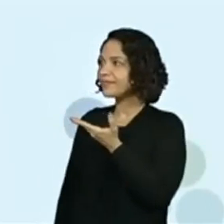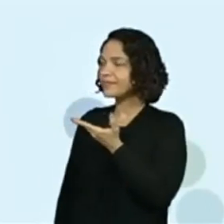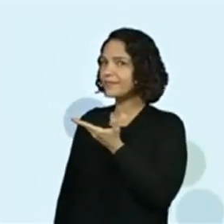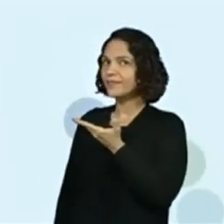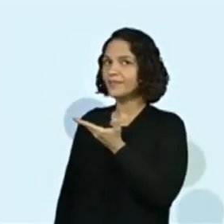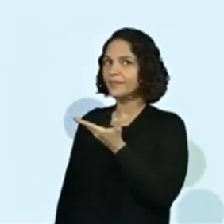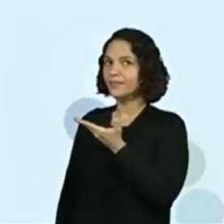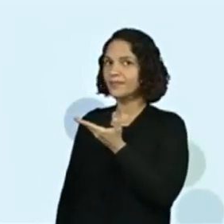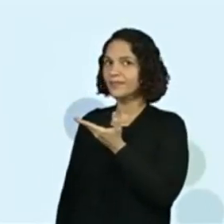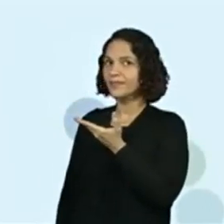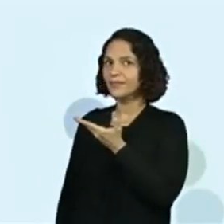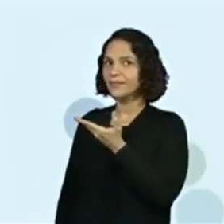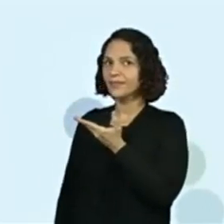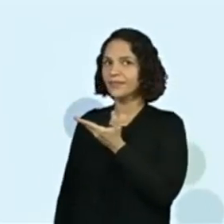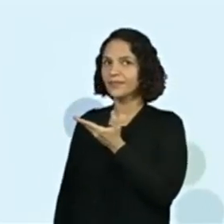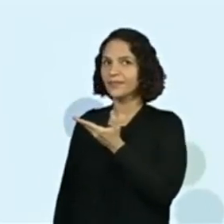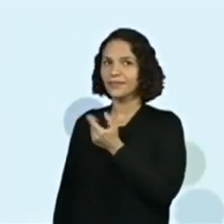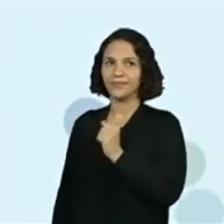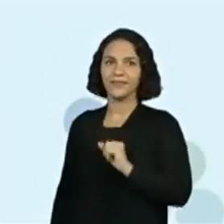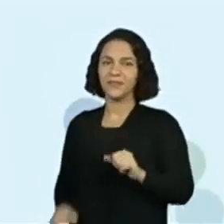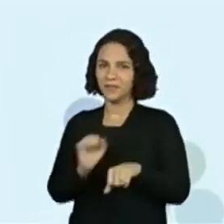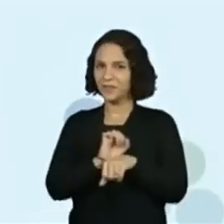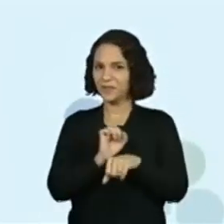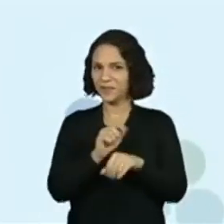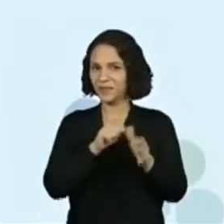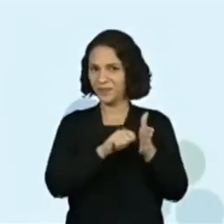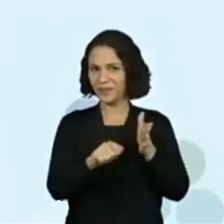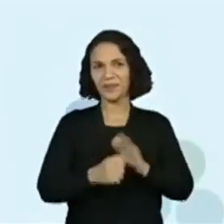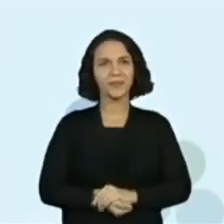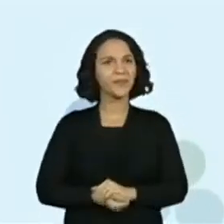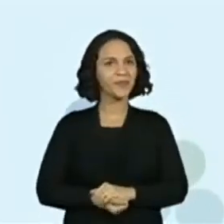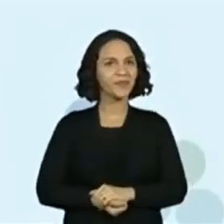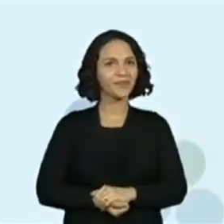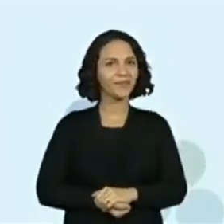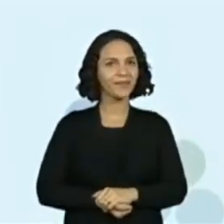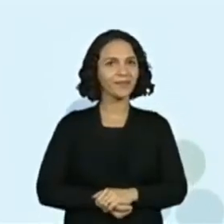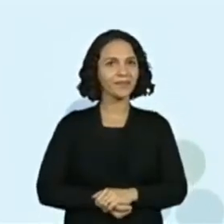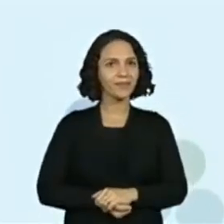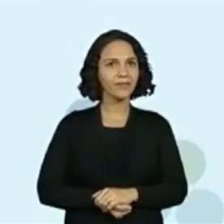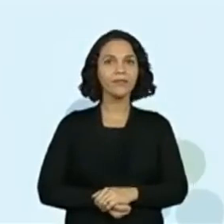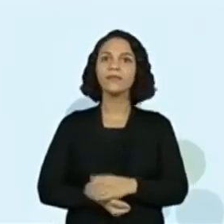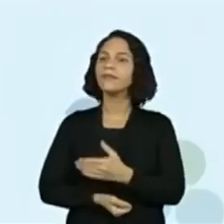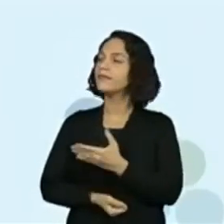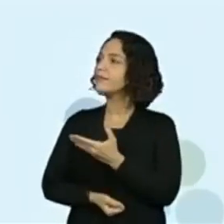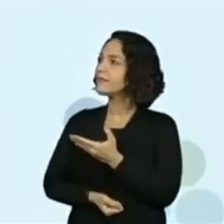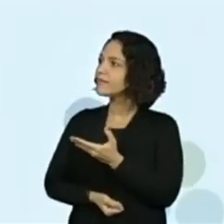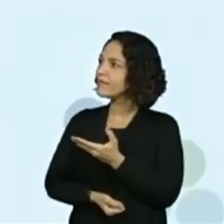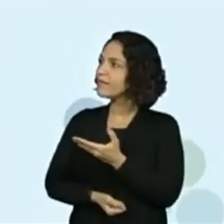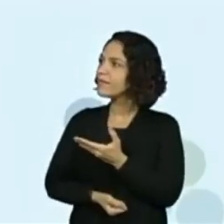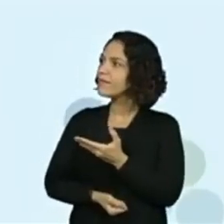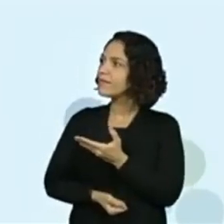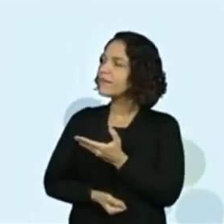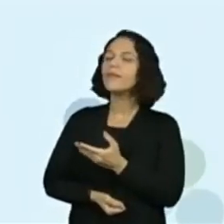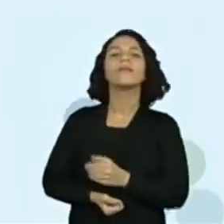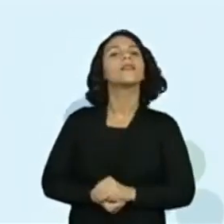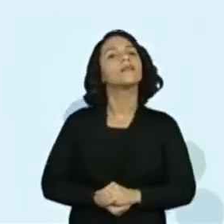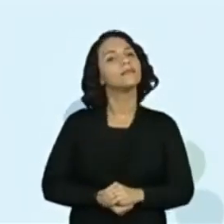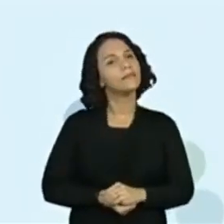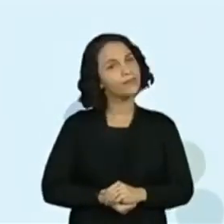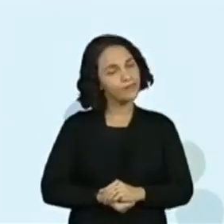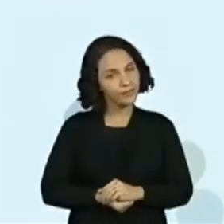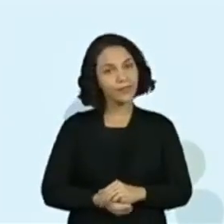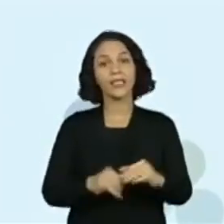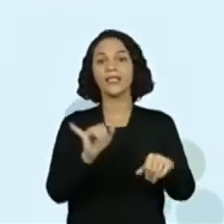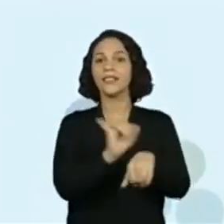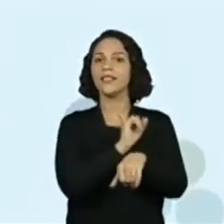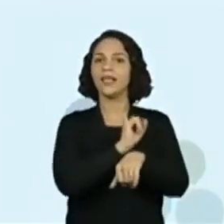Estratégias diversas, mas com marca-texto. Já nos remete aí para o título da aula, não é? Estratégias